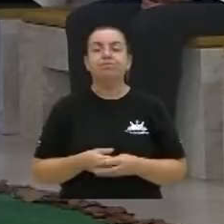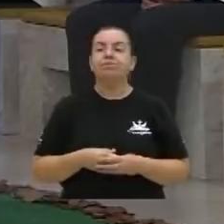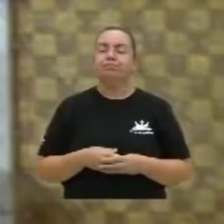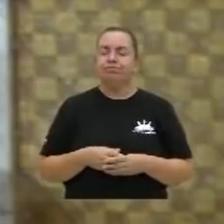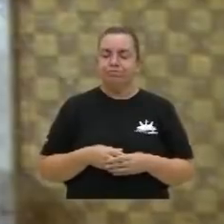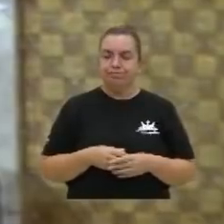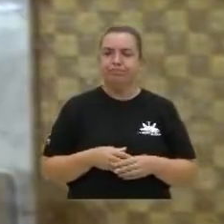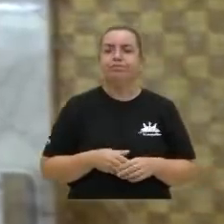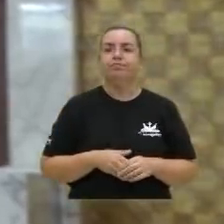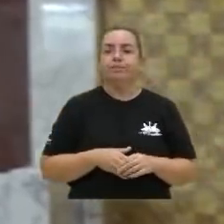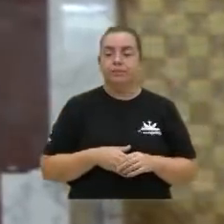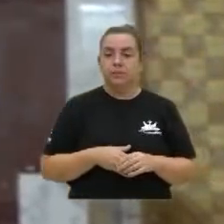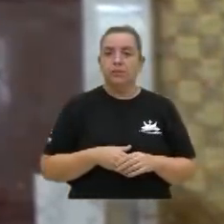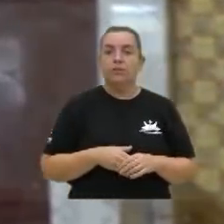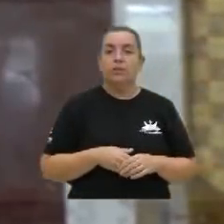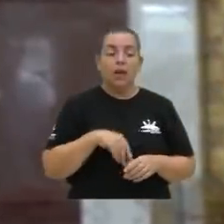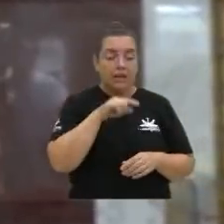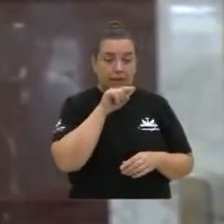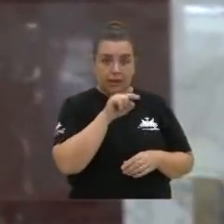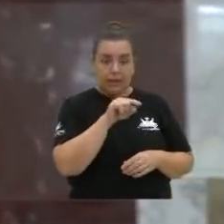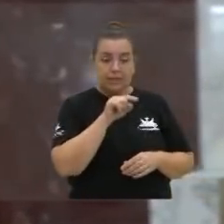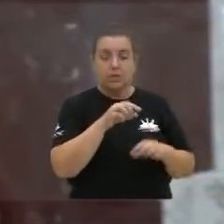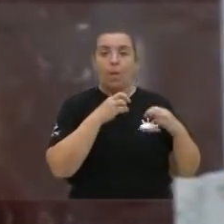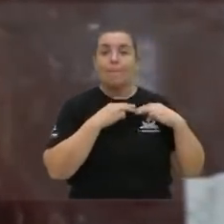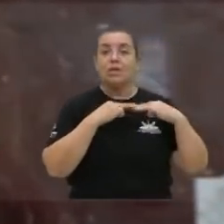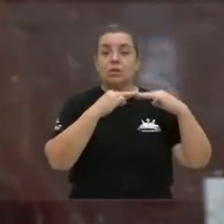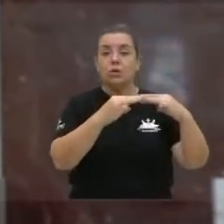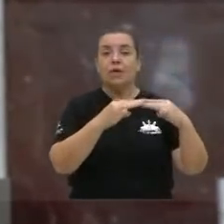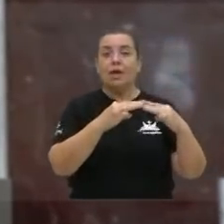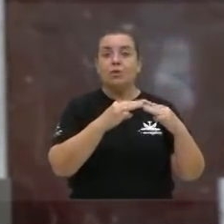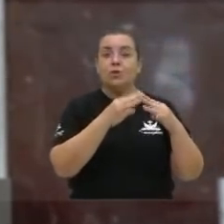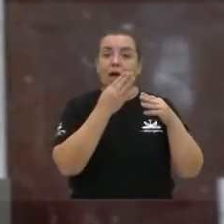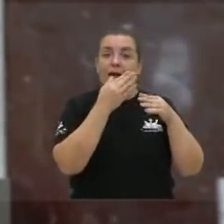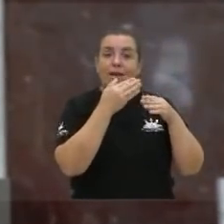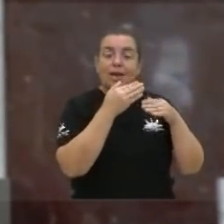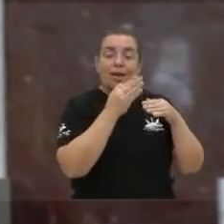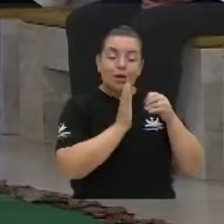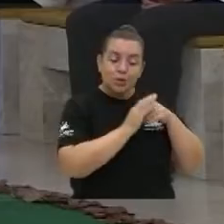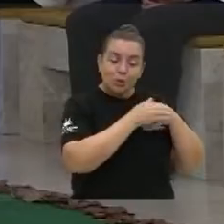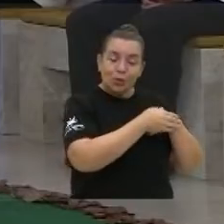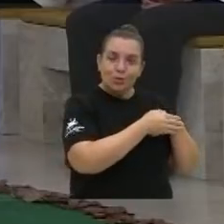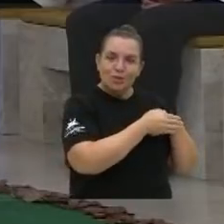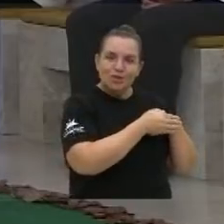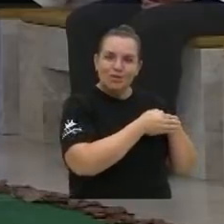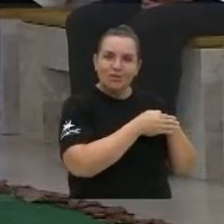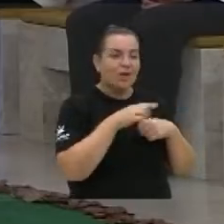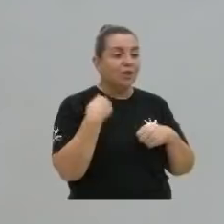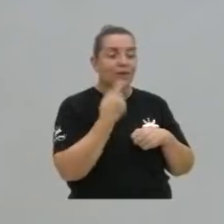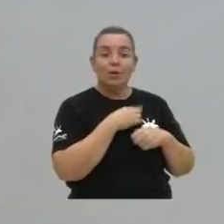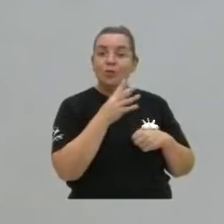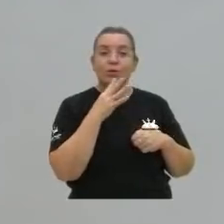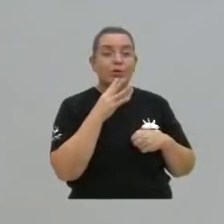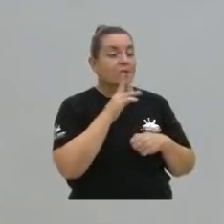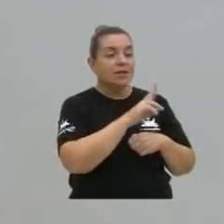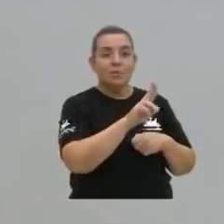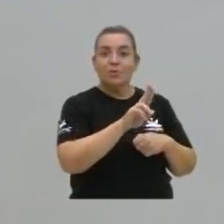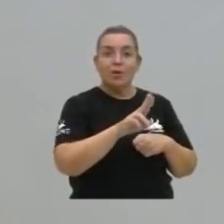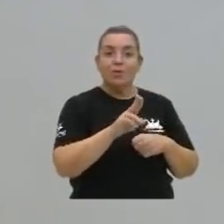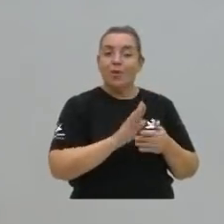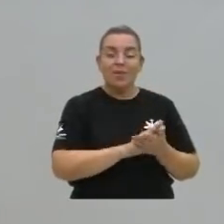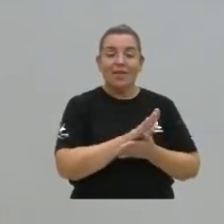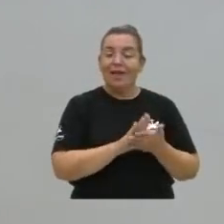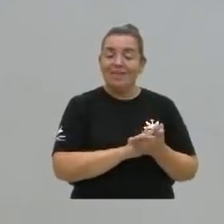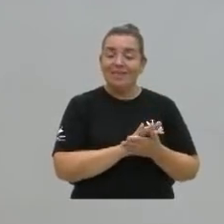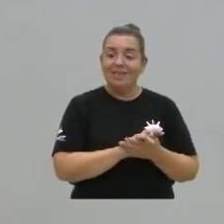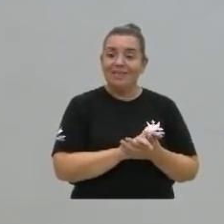Mesmo são os missionários anônimos. São missionários que nós não sabemos os nomes,